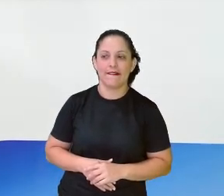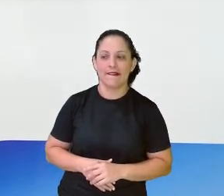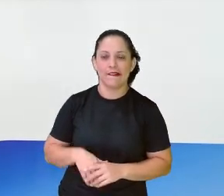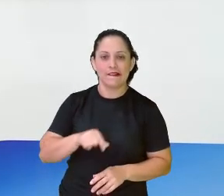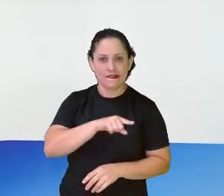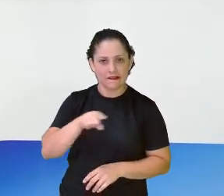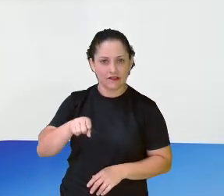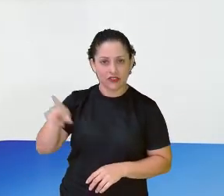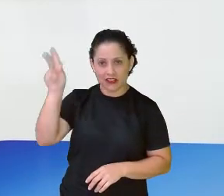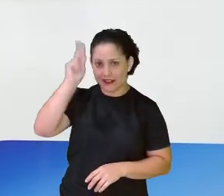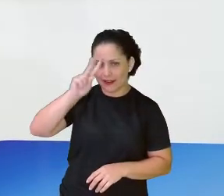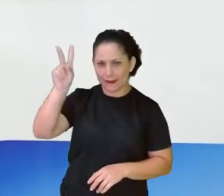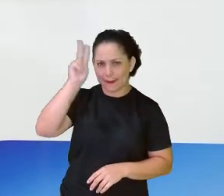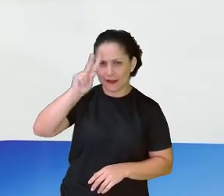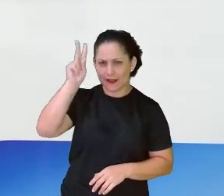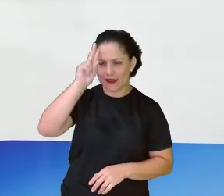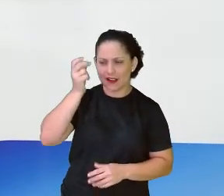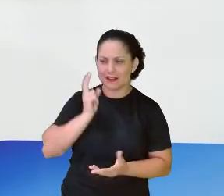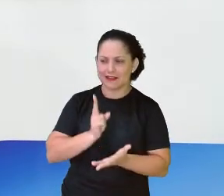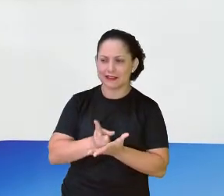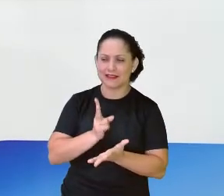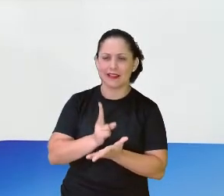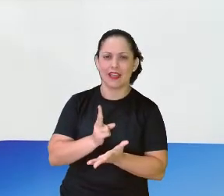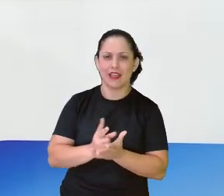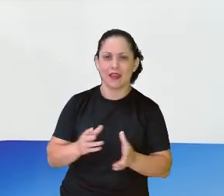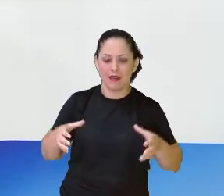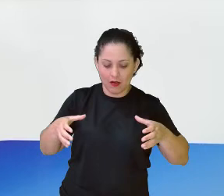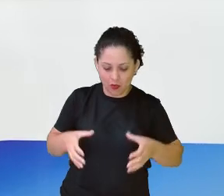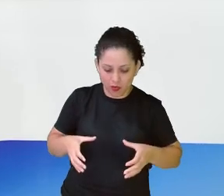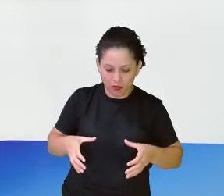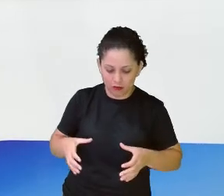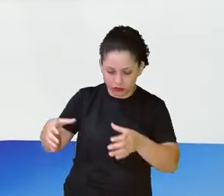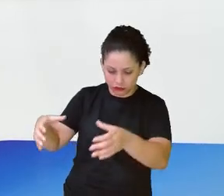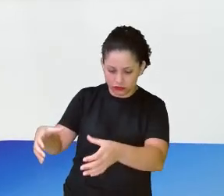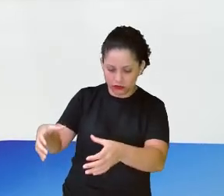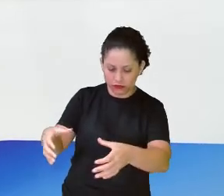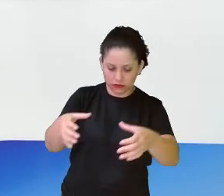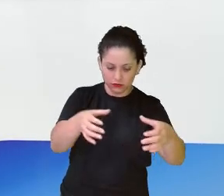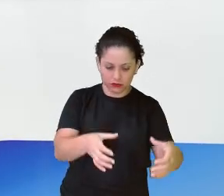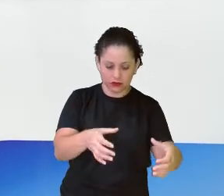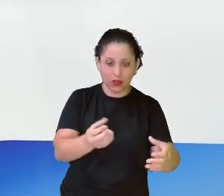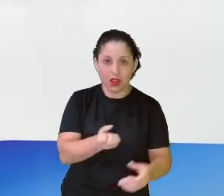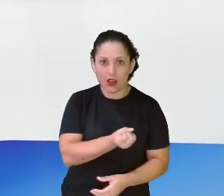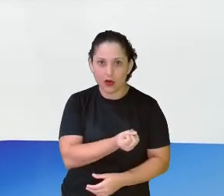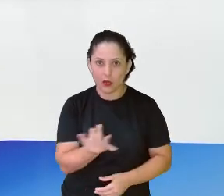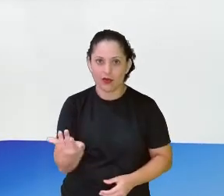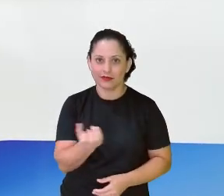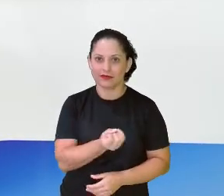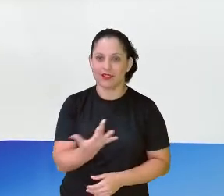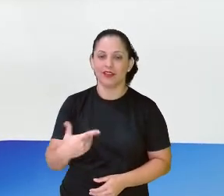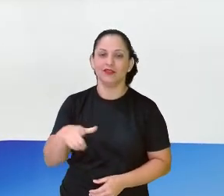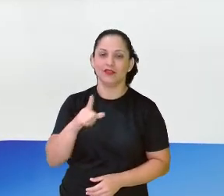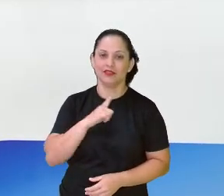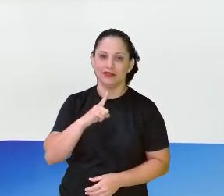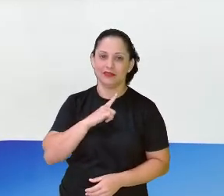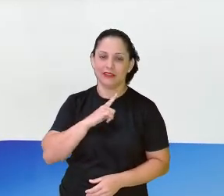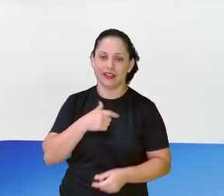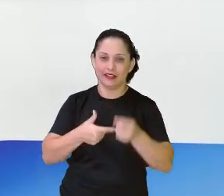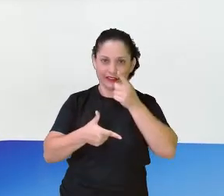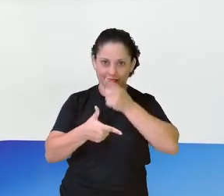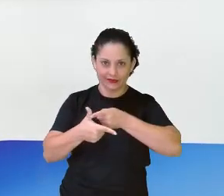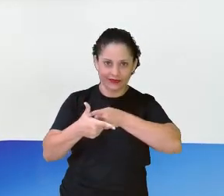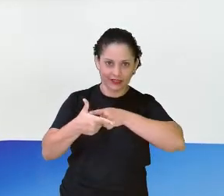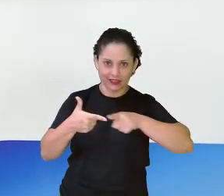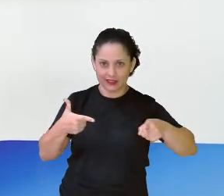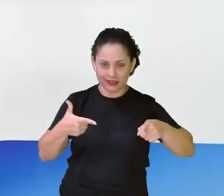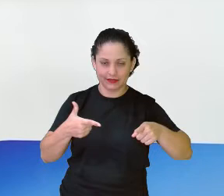a base sempre será o meu inteiro. A minha fração é a quantidade de partes que eu vou querer dividir. Nesse